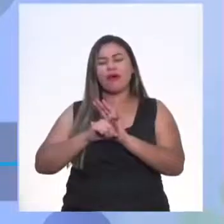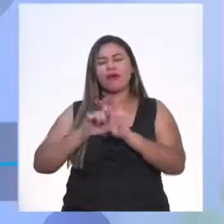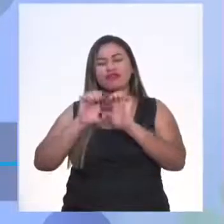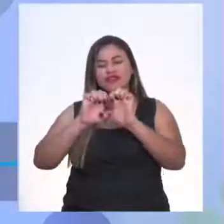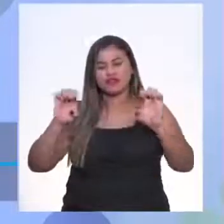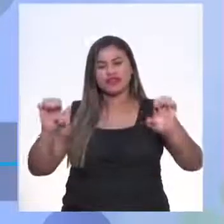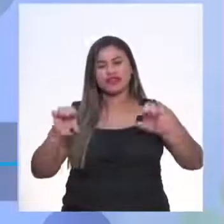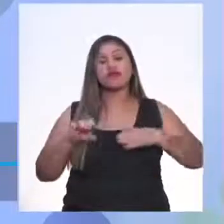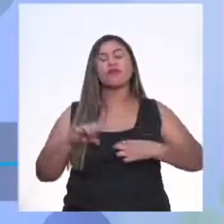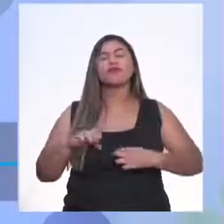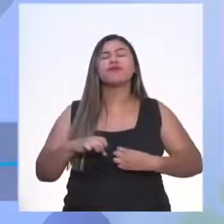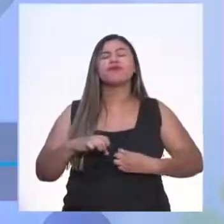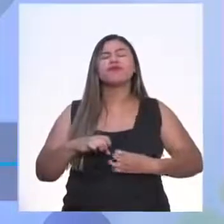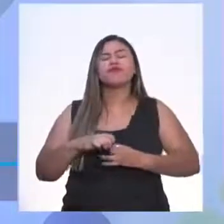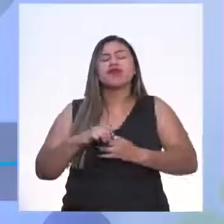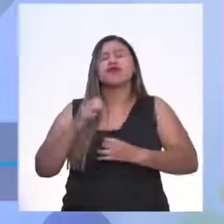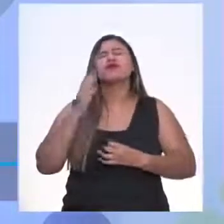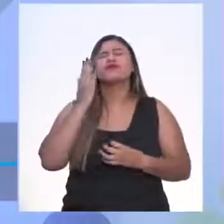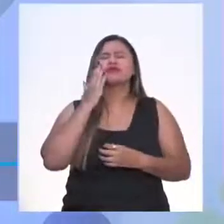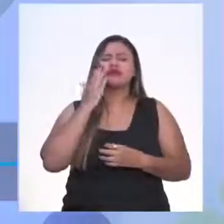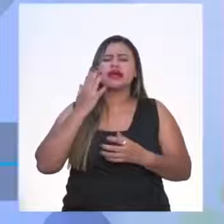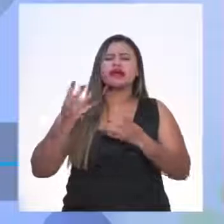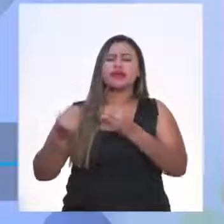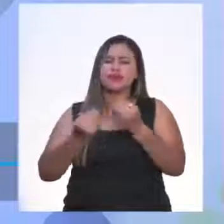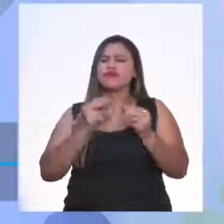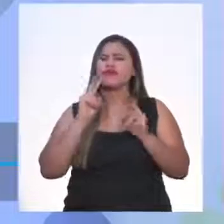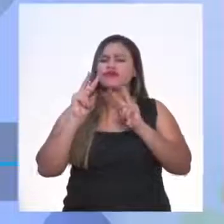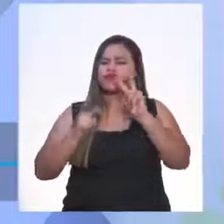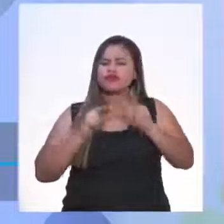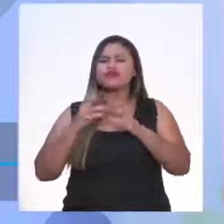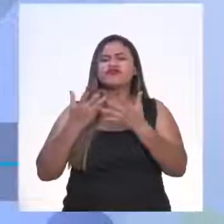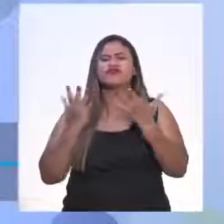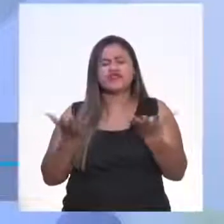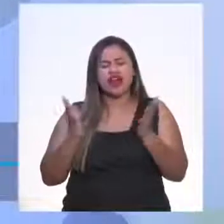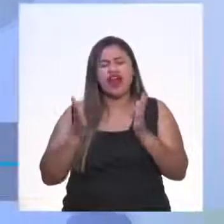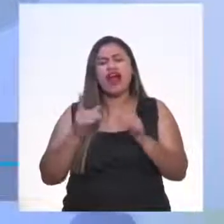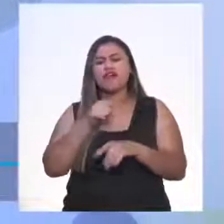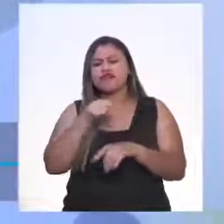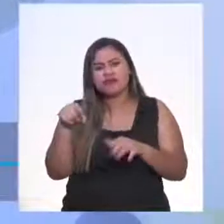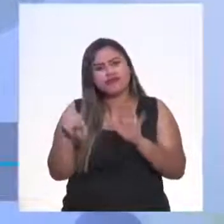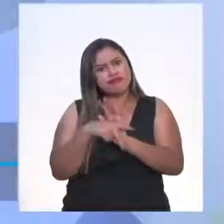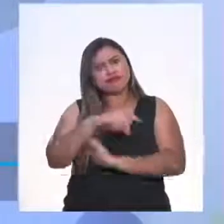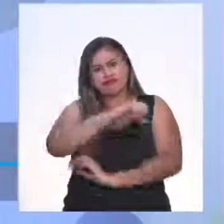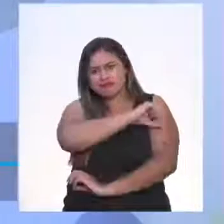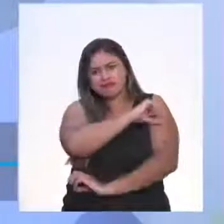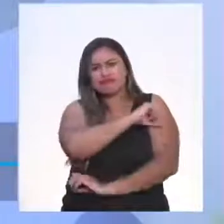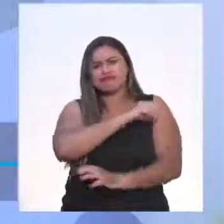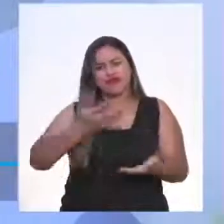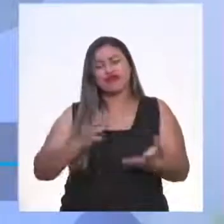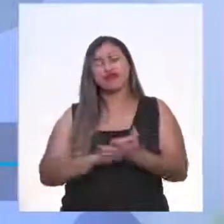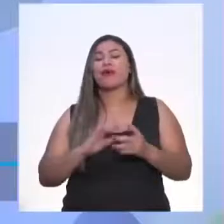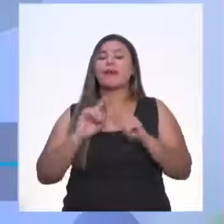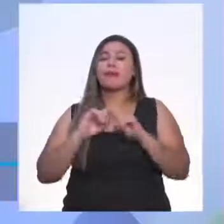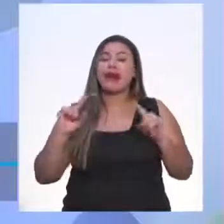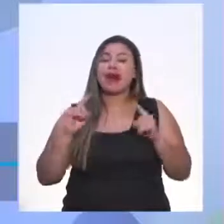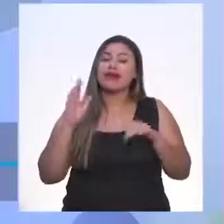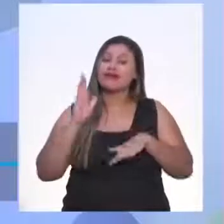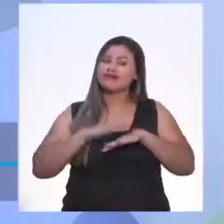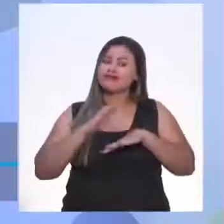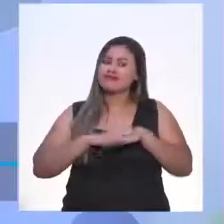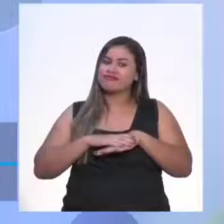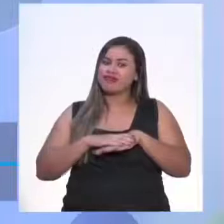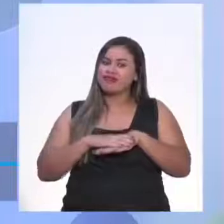Tenho certeza que muitos já viram, estamos no 9º ano, né? Tenho certeza que muitos já até desenvolvem, mas eu vou fazer uma coisa que acredito